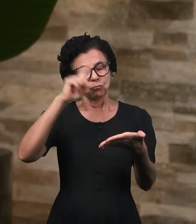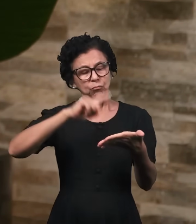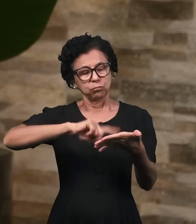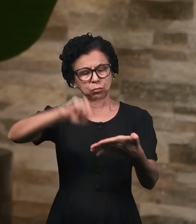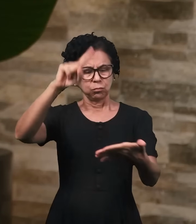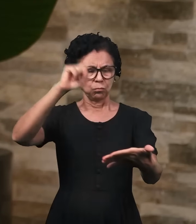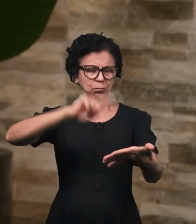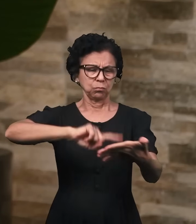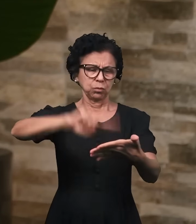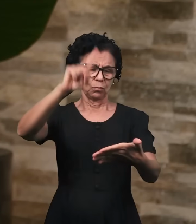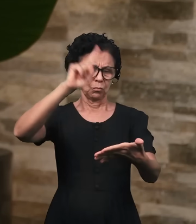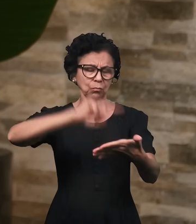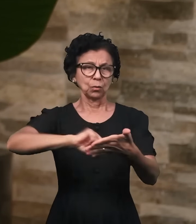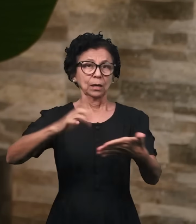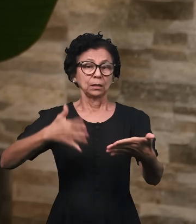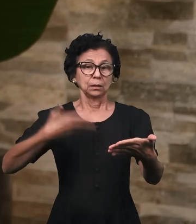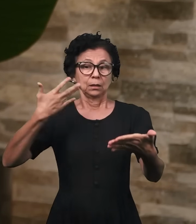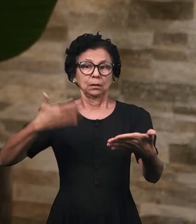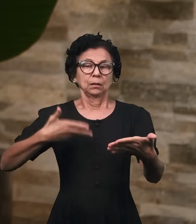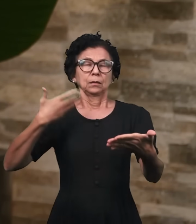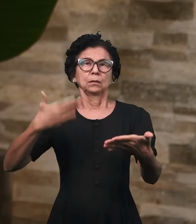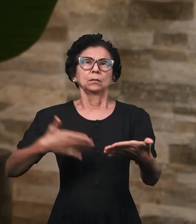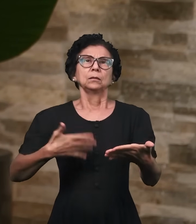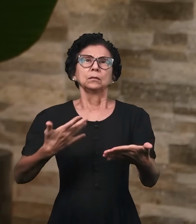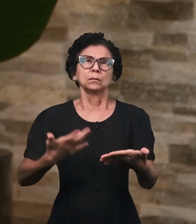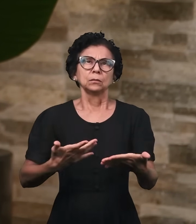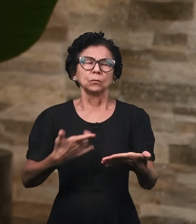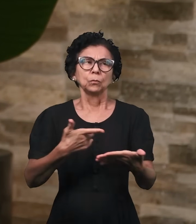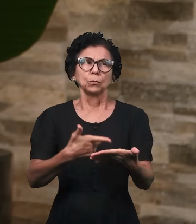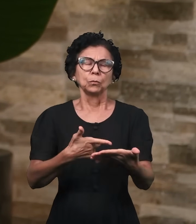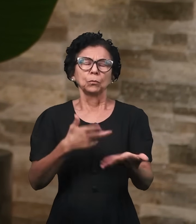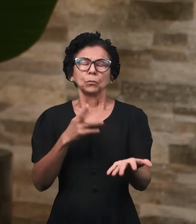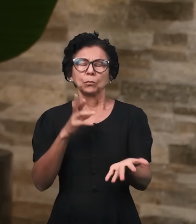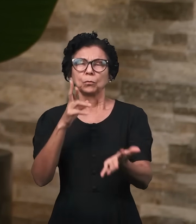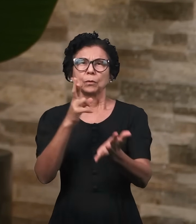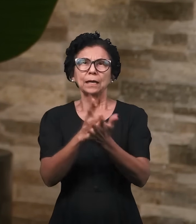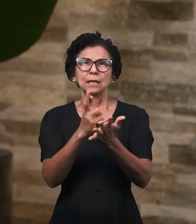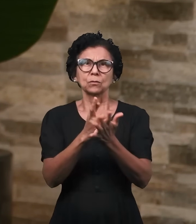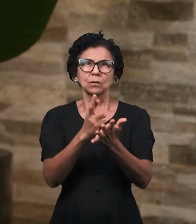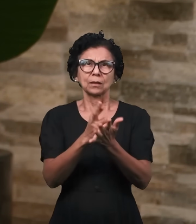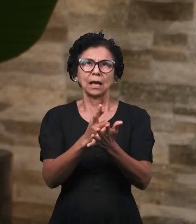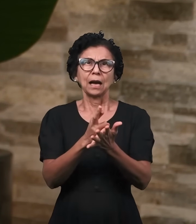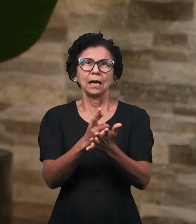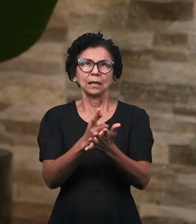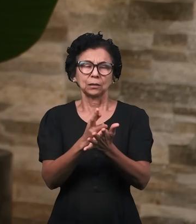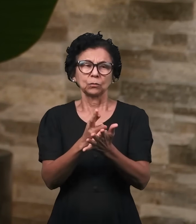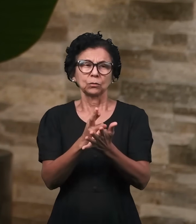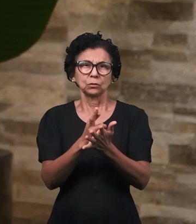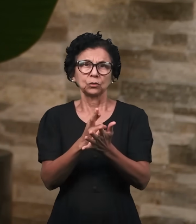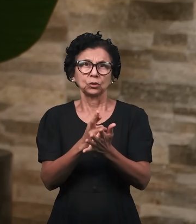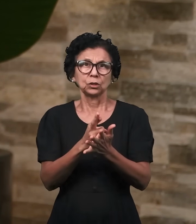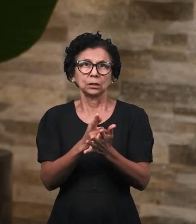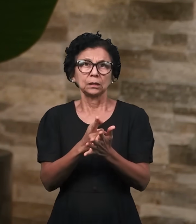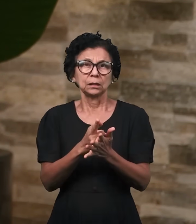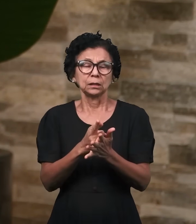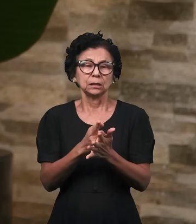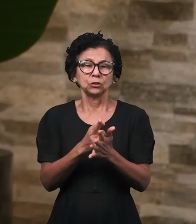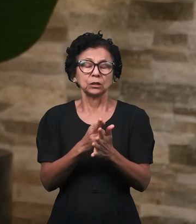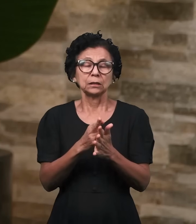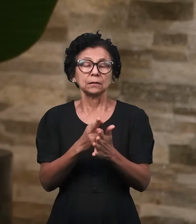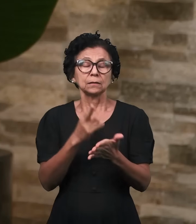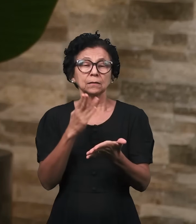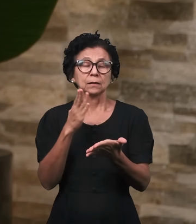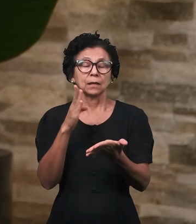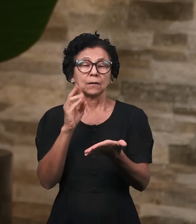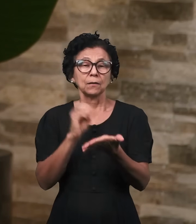sempre estimulado. Aquilo gera um fluxo elevado de dopamina que desequilibra o nosso